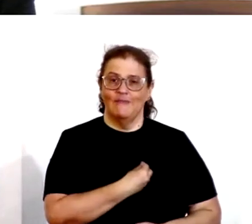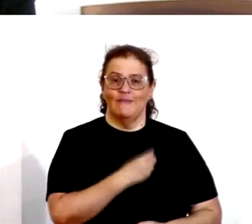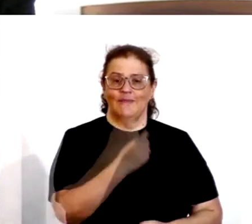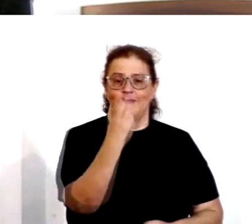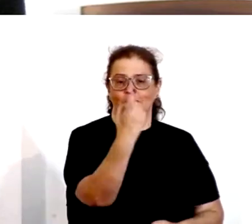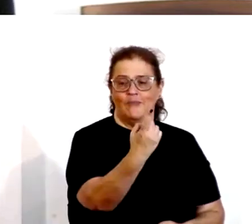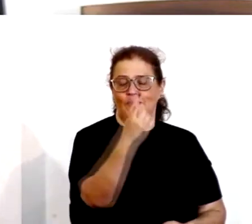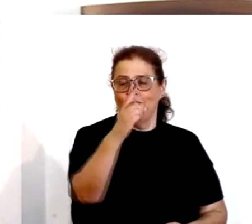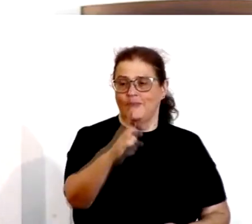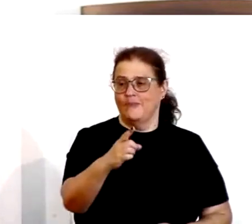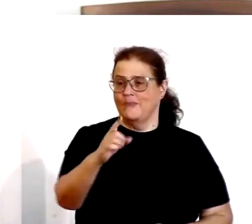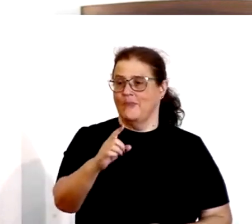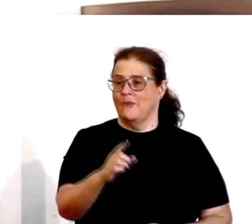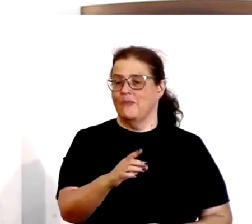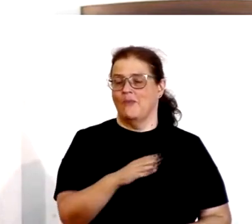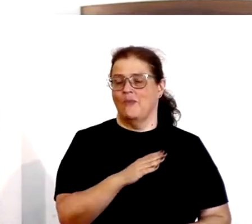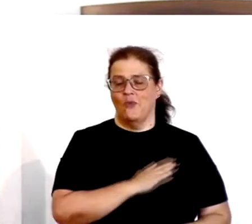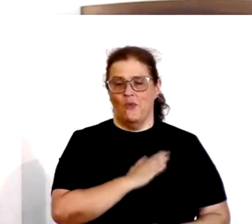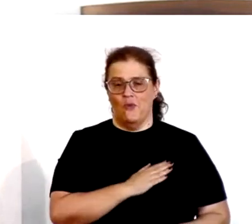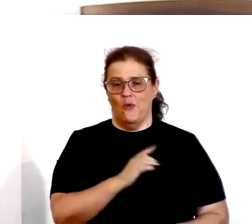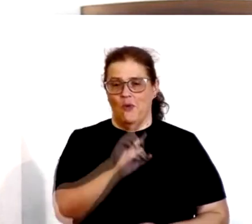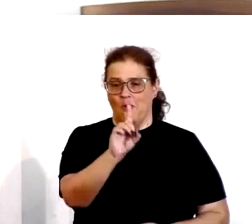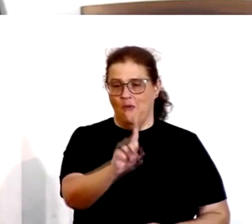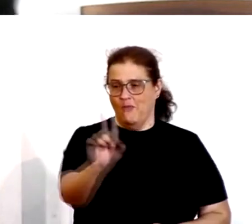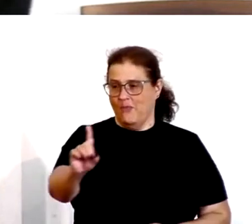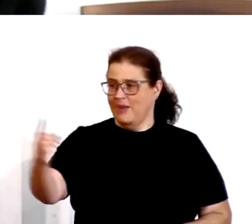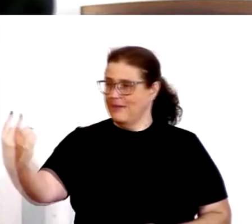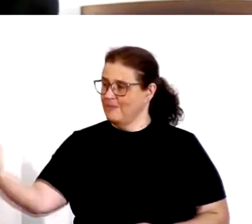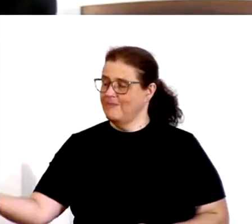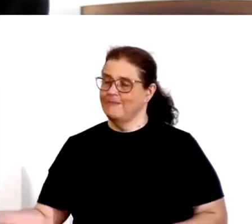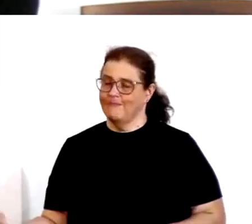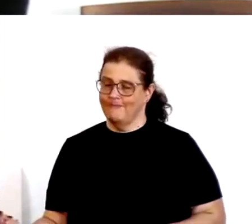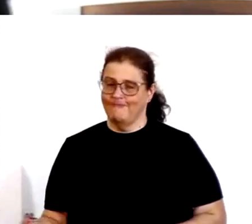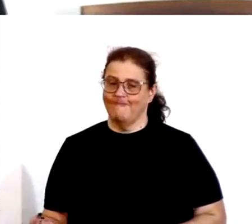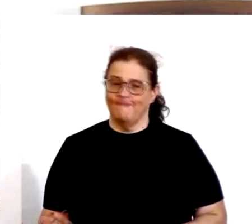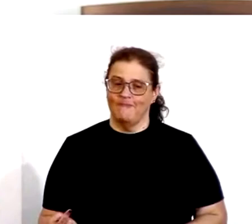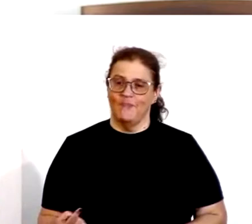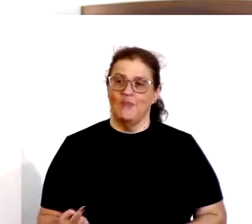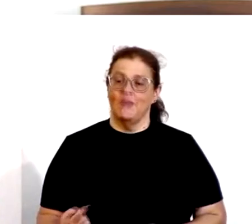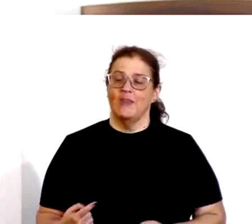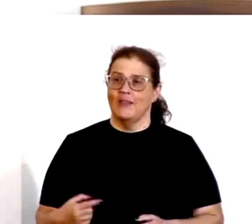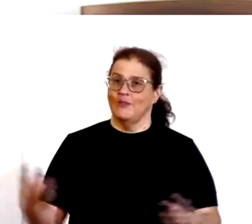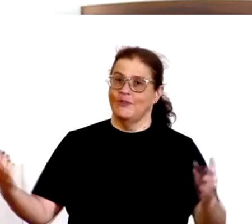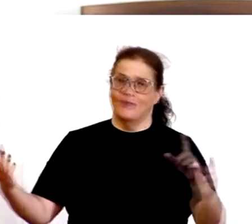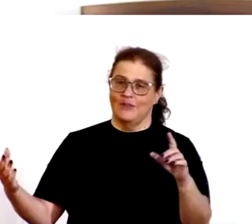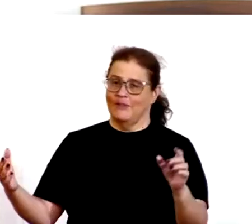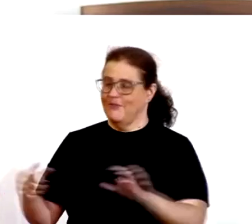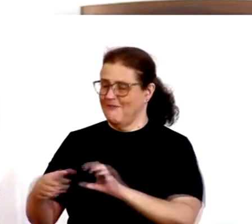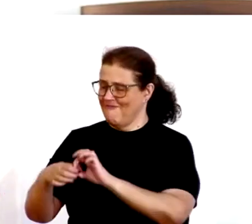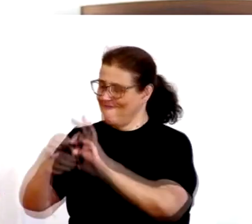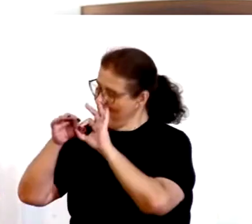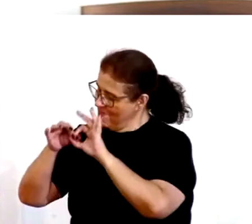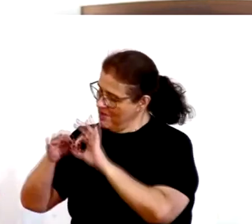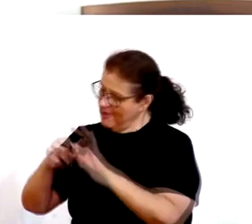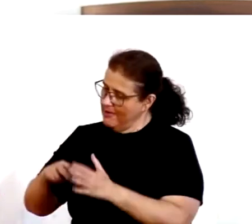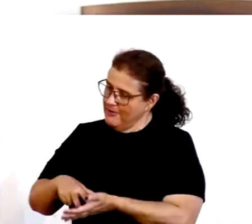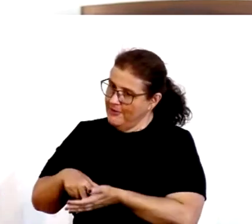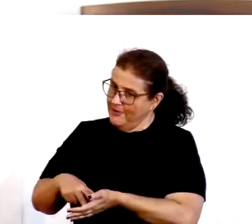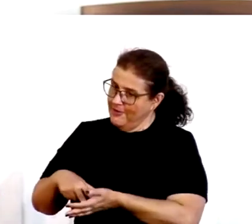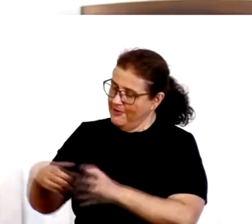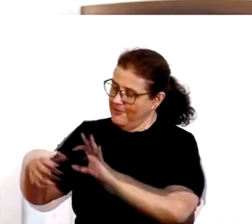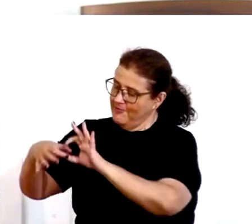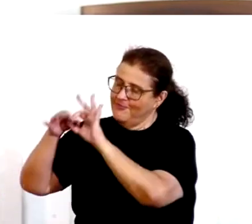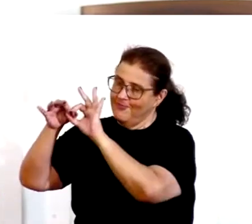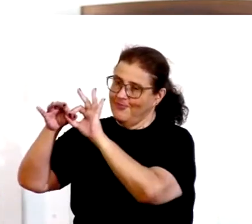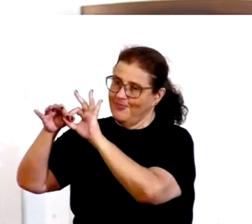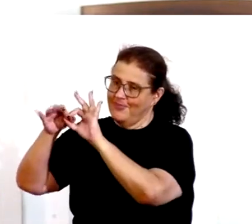17, e assim habite Cristo no vosso coração pela fé, estando vós arraigados e alicerçados em amor, a fim